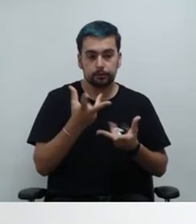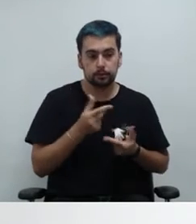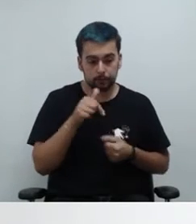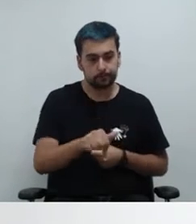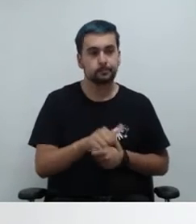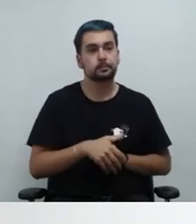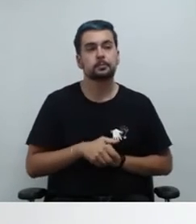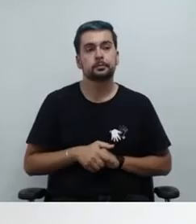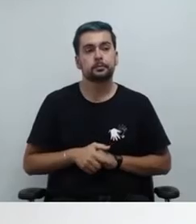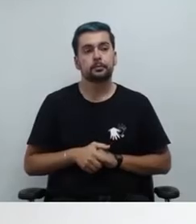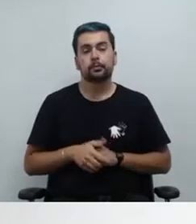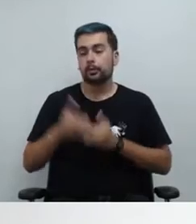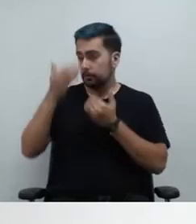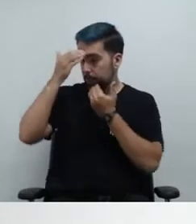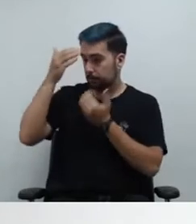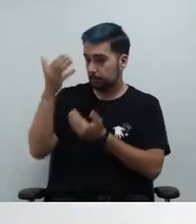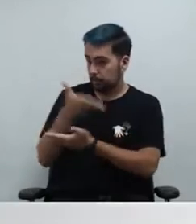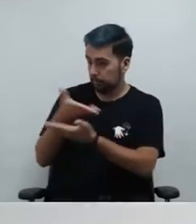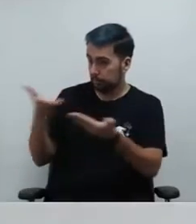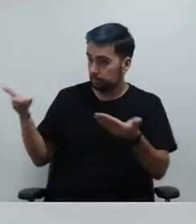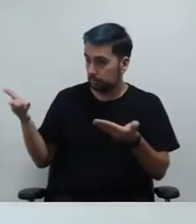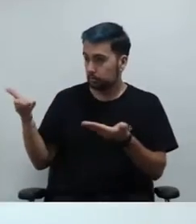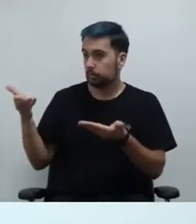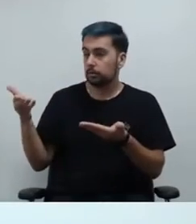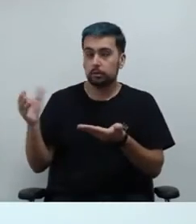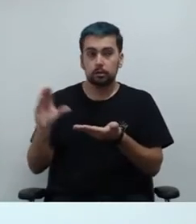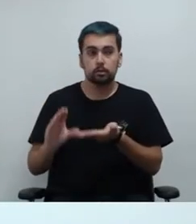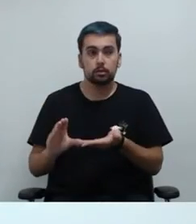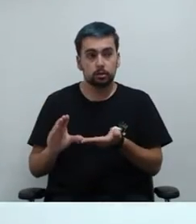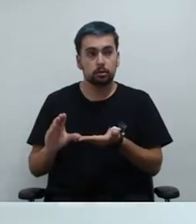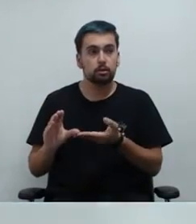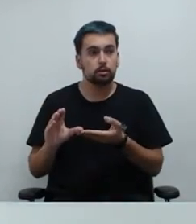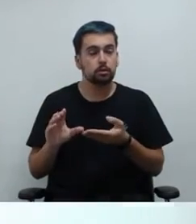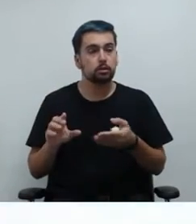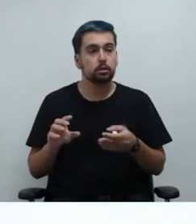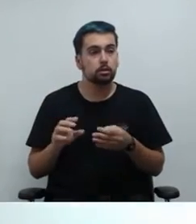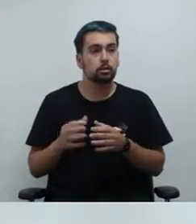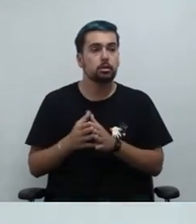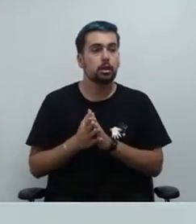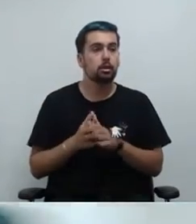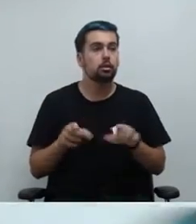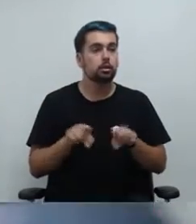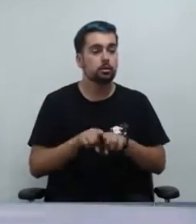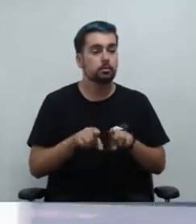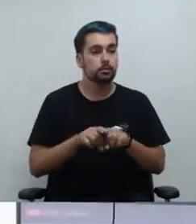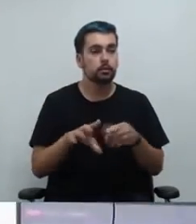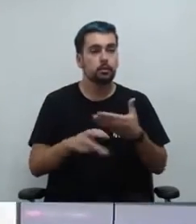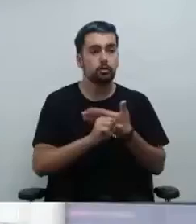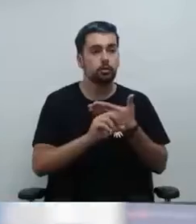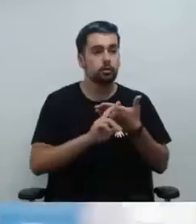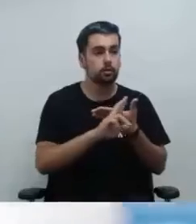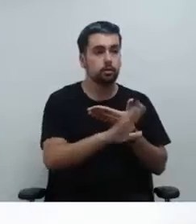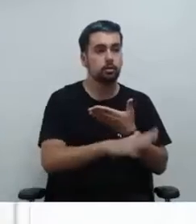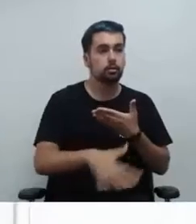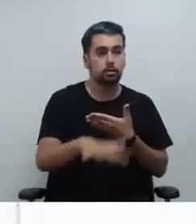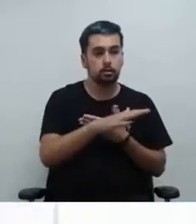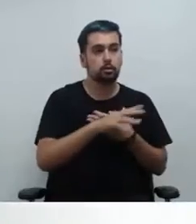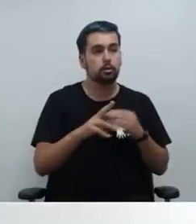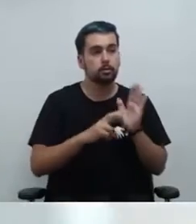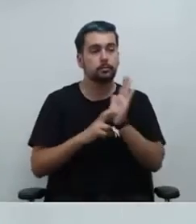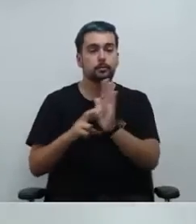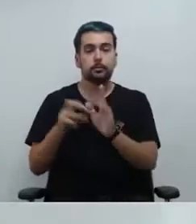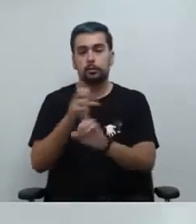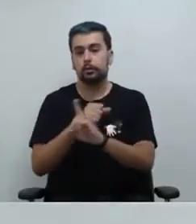palavra. Obrigada. Excelentíssimas conselheiras e conselheiros, ouvidora-geral da Defensoria Pública, representantes